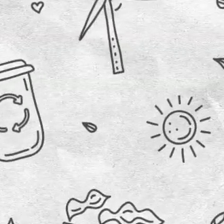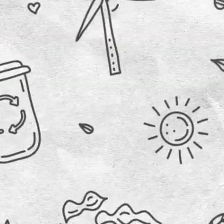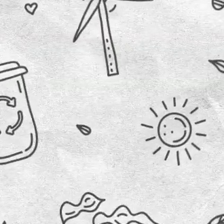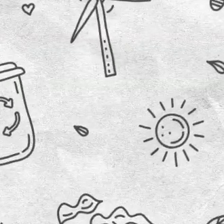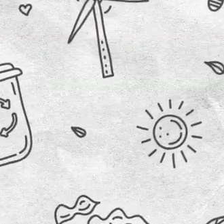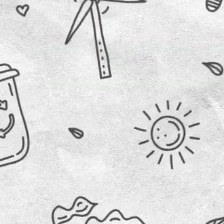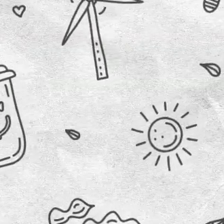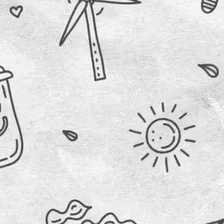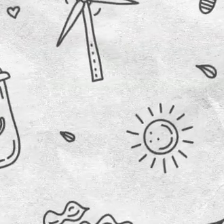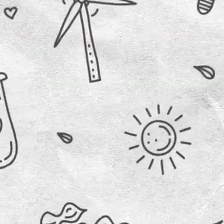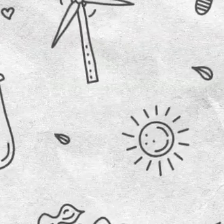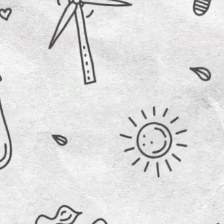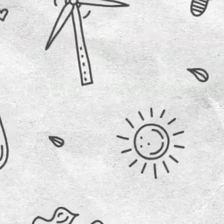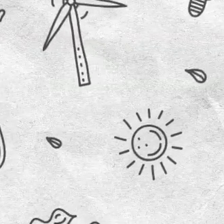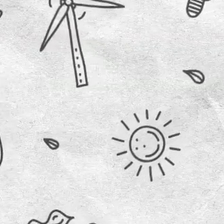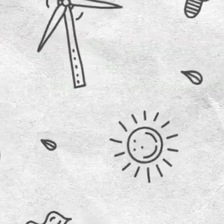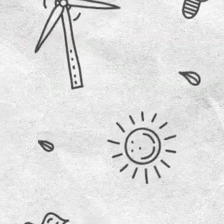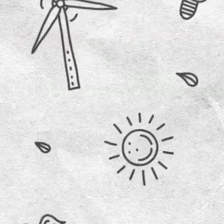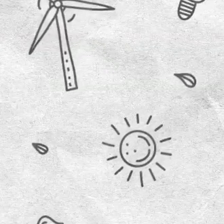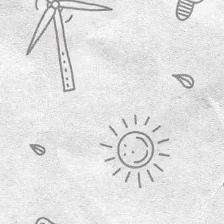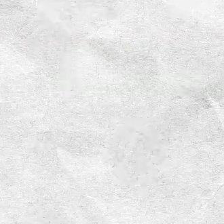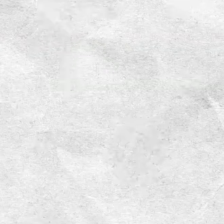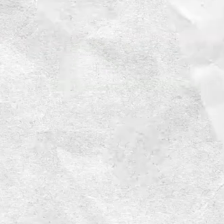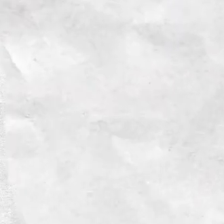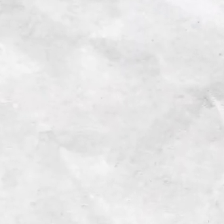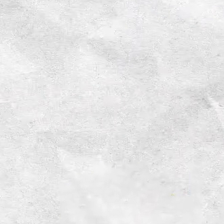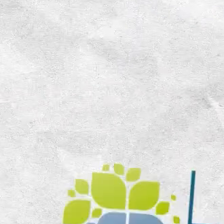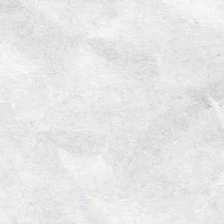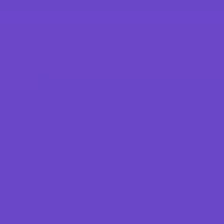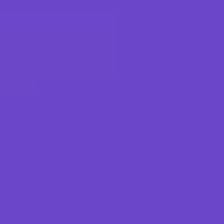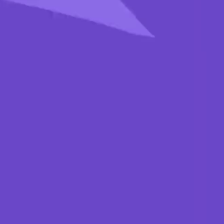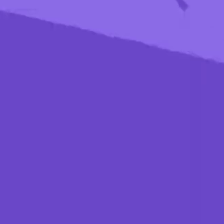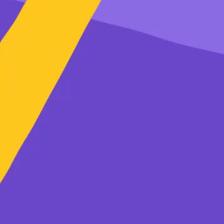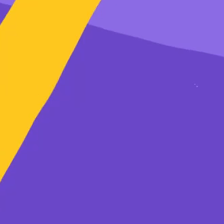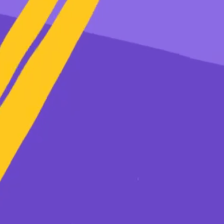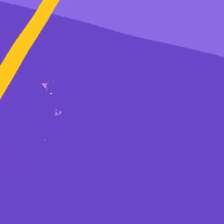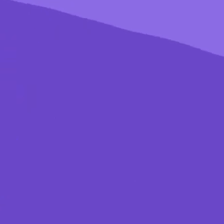para promover a saúde e o bem-estar das comunidades.